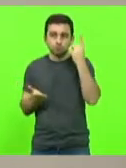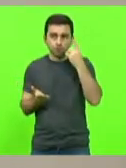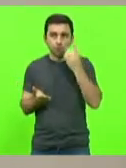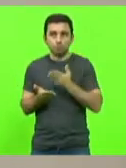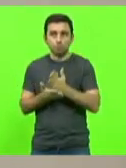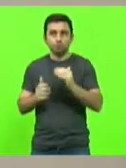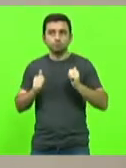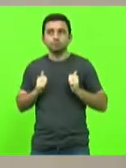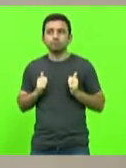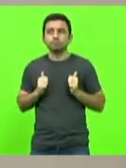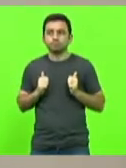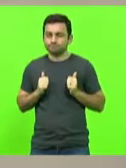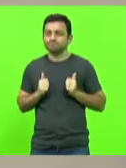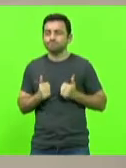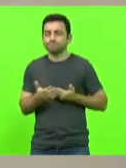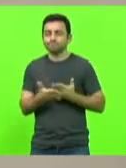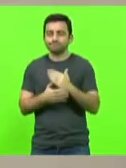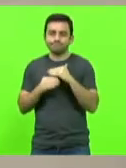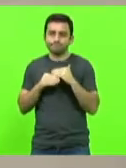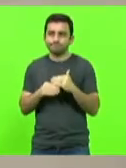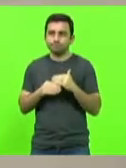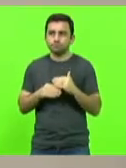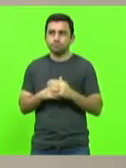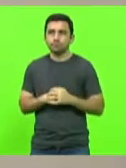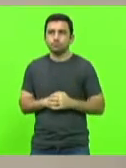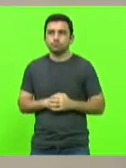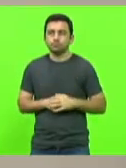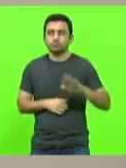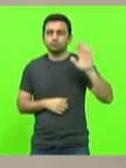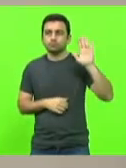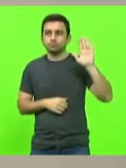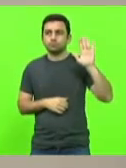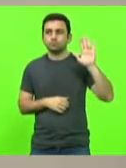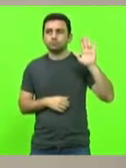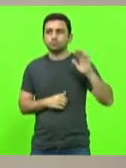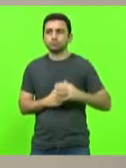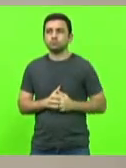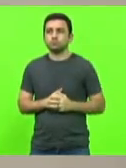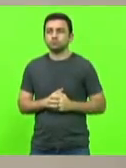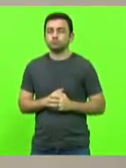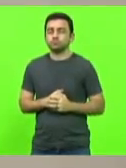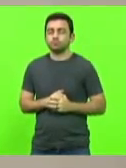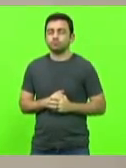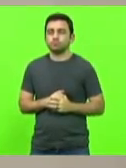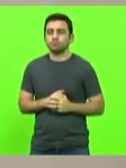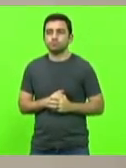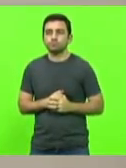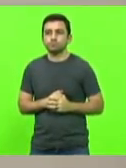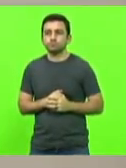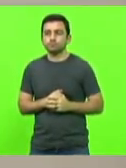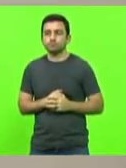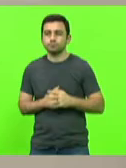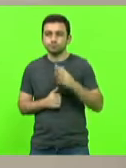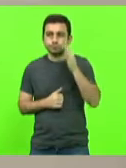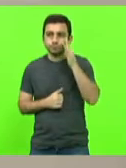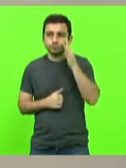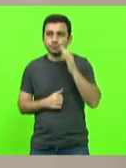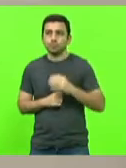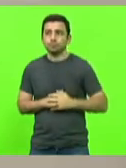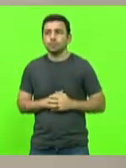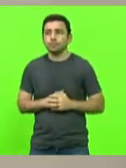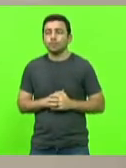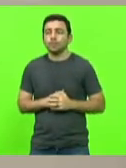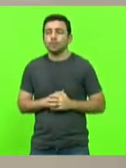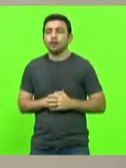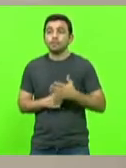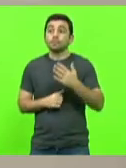encontram. Aprovado por unanimidade. Pela ordem, presidente. Pela ordem, deputado Fernando Crelli. Só quero cumprimentar o